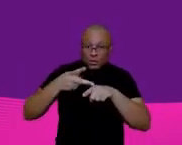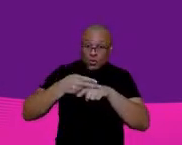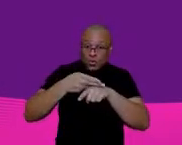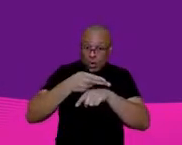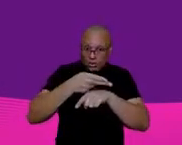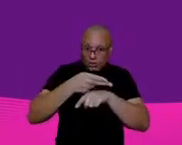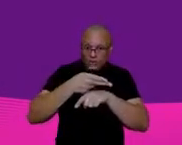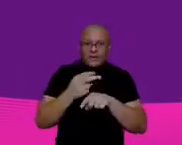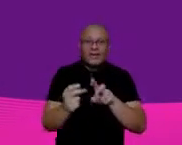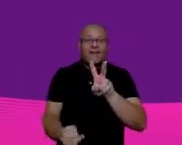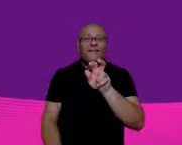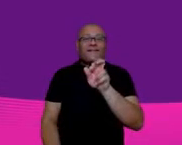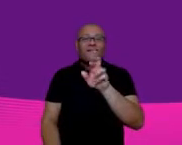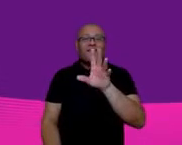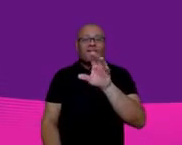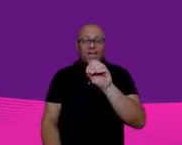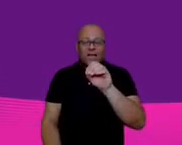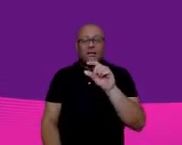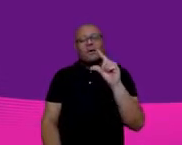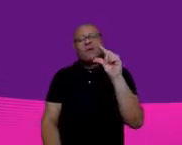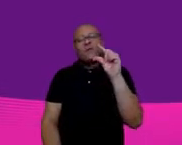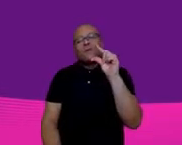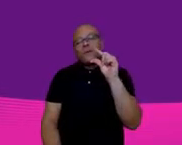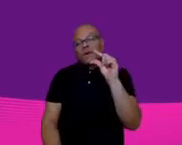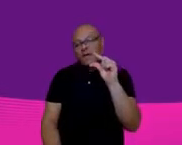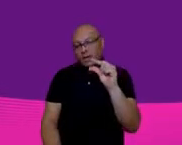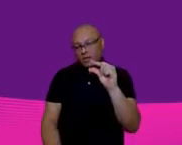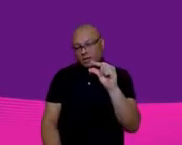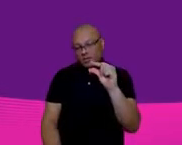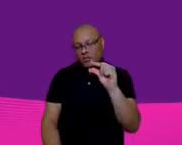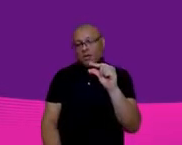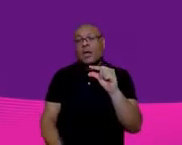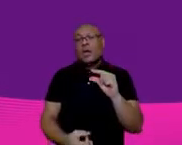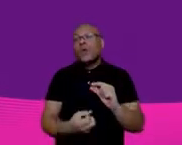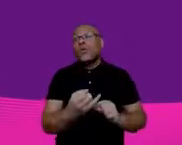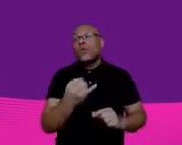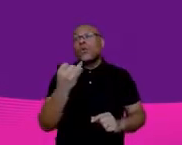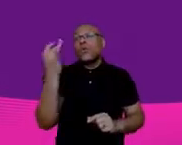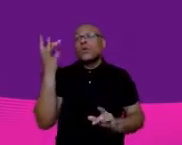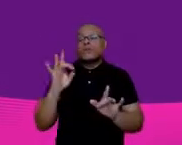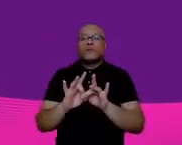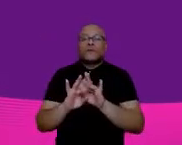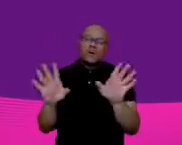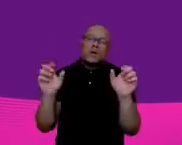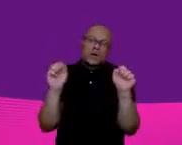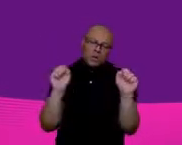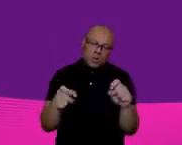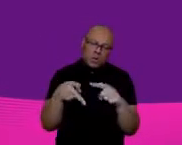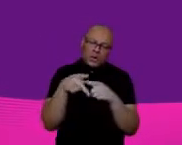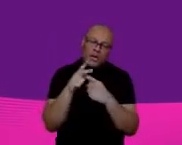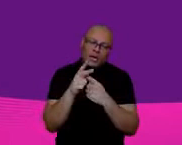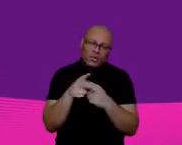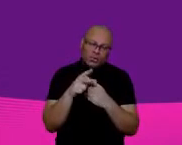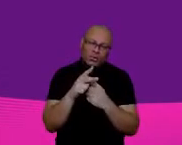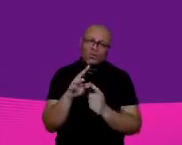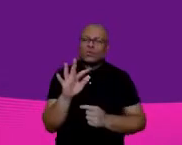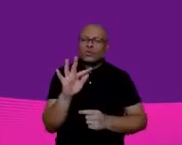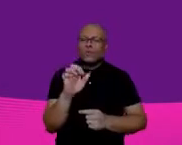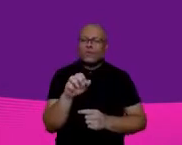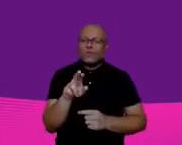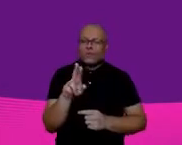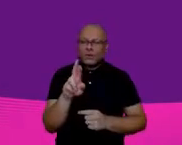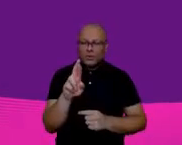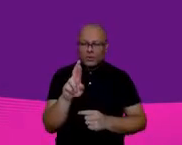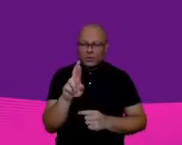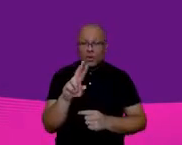isso vai reduzir realmente a quantidade de liberação. Posso fazer ajustes no fêmur. E o meu